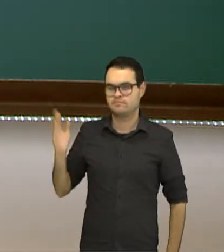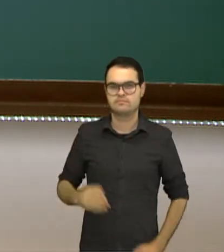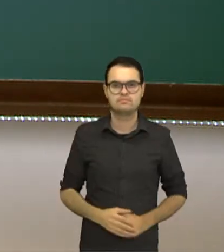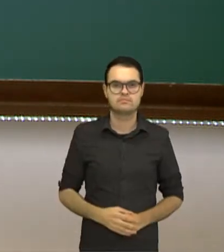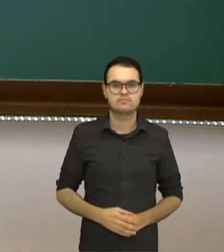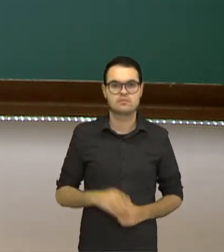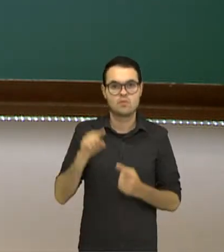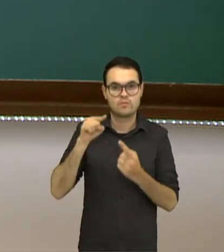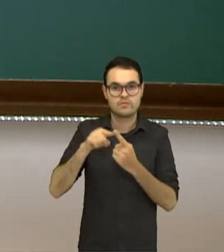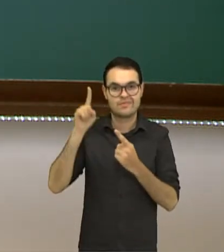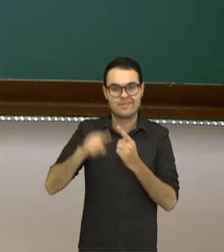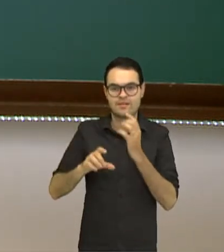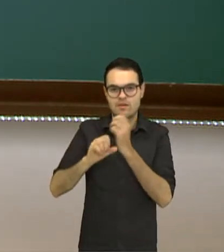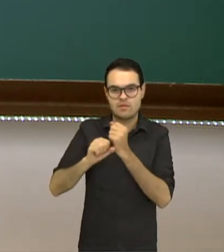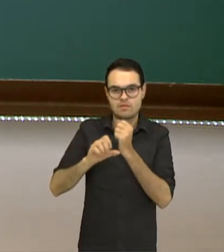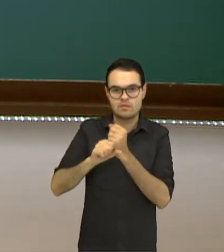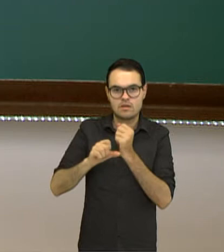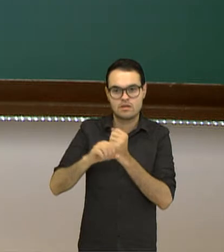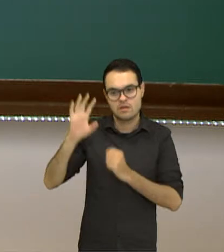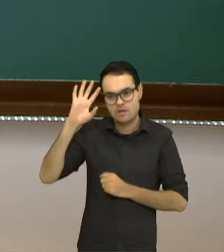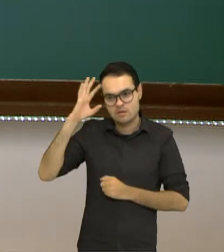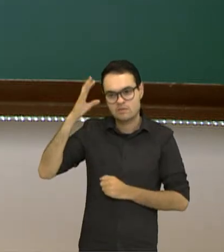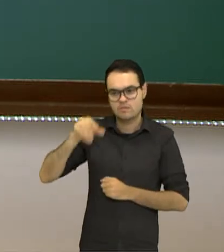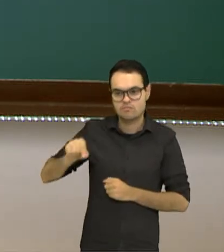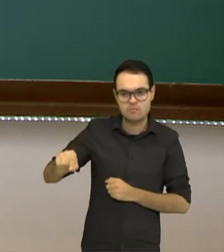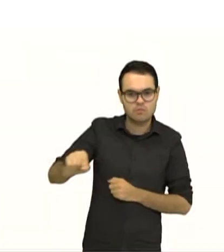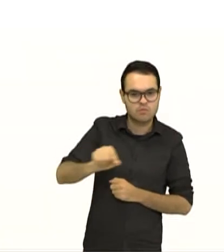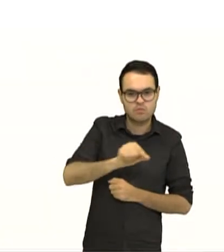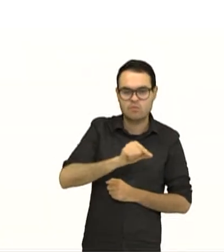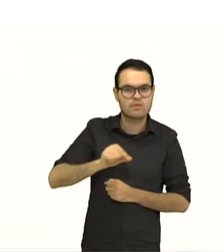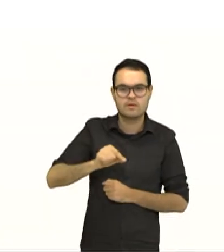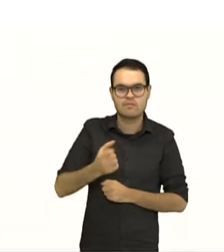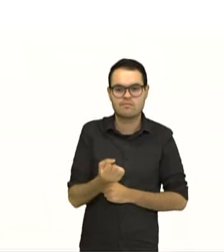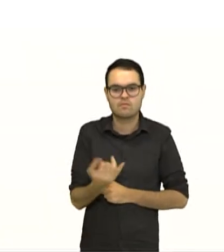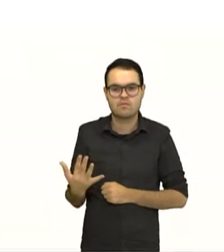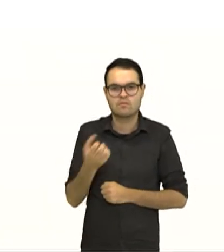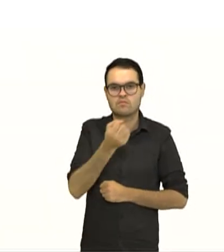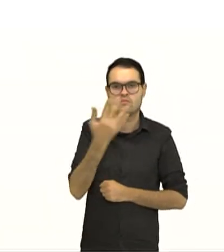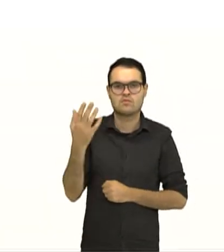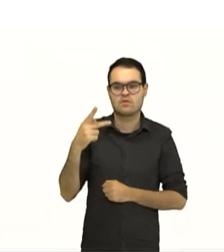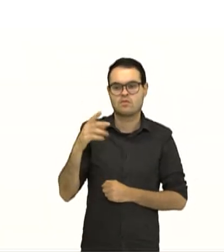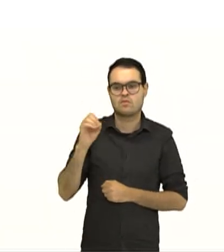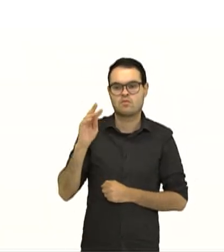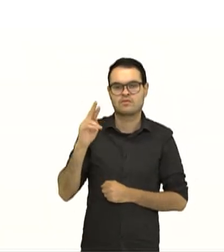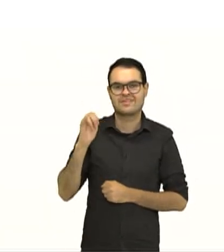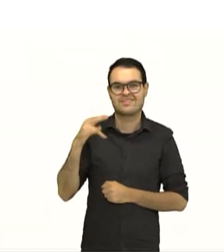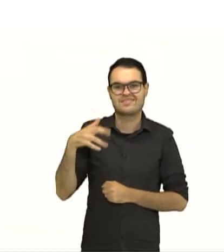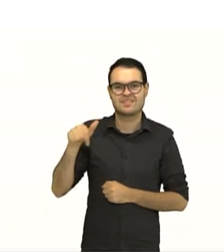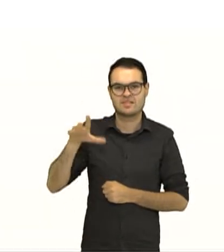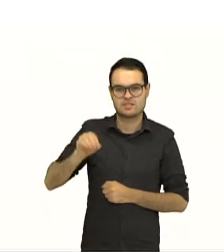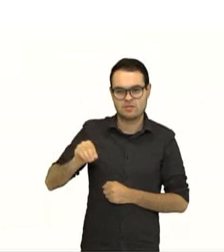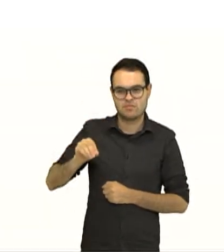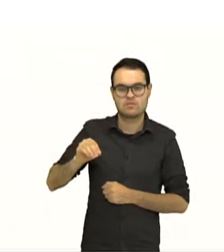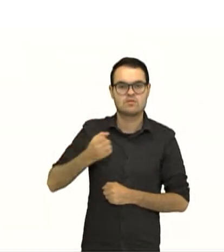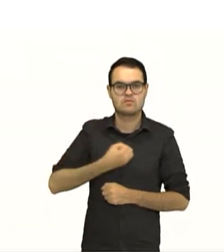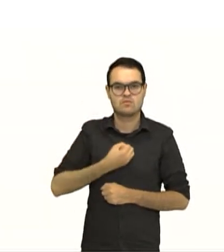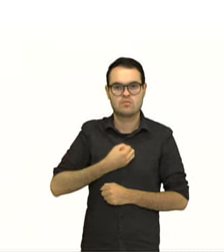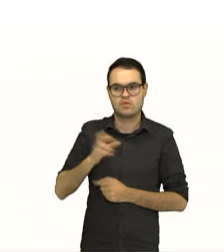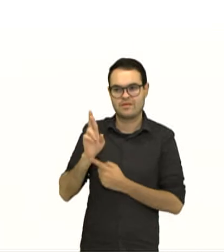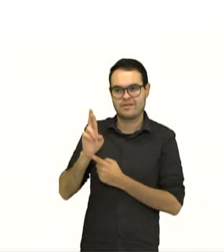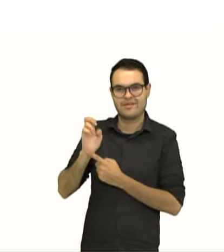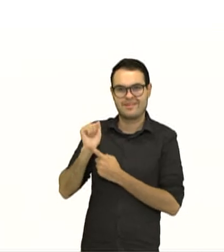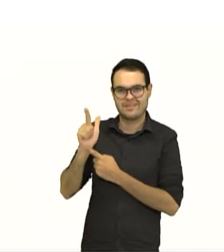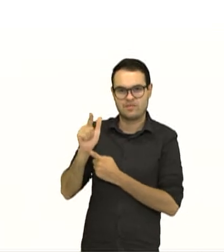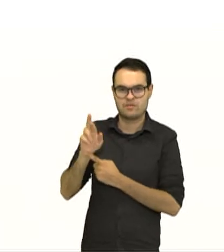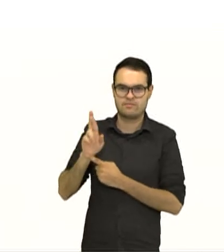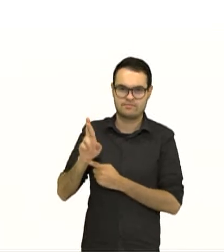O objetivo dessa aula é calcular e resolver operações de potenciação com os números reais. Potenciação, ela é